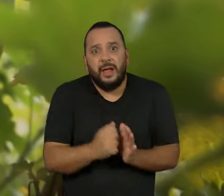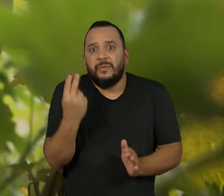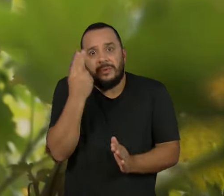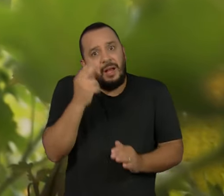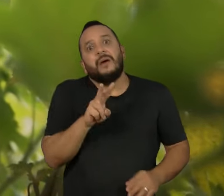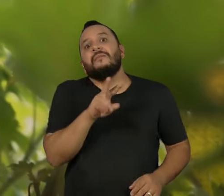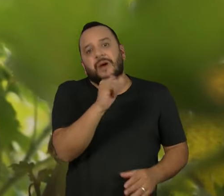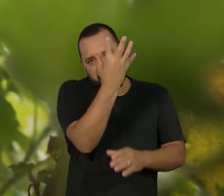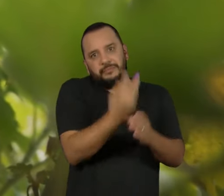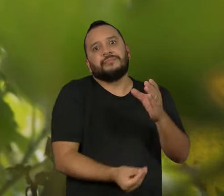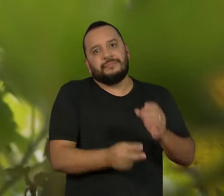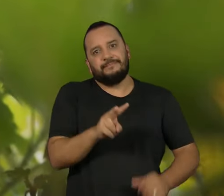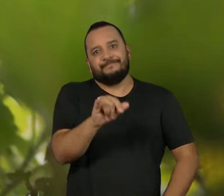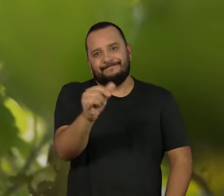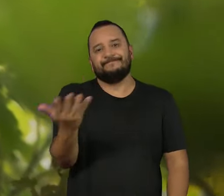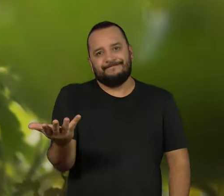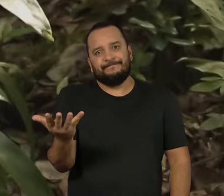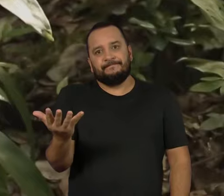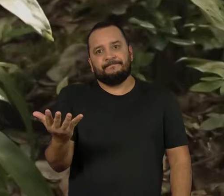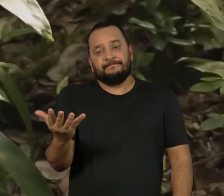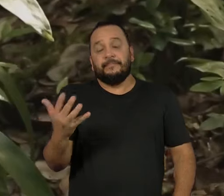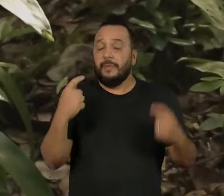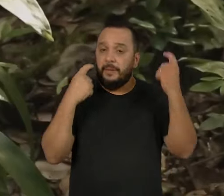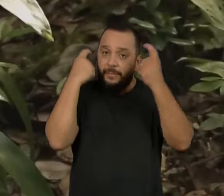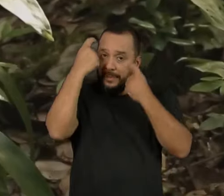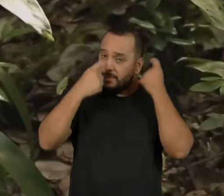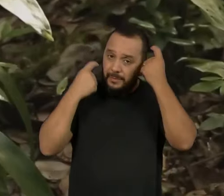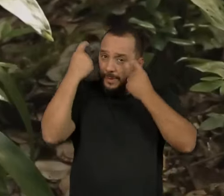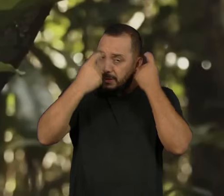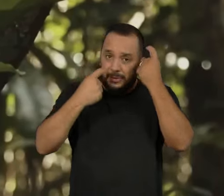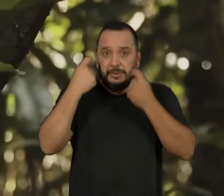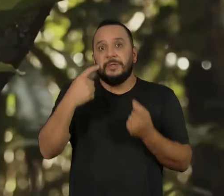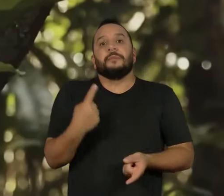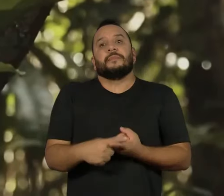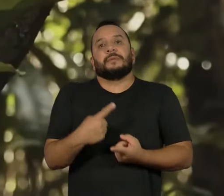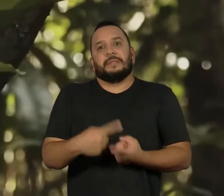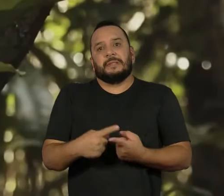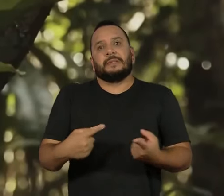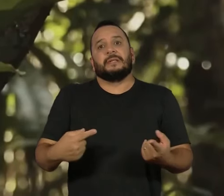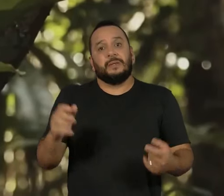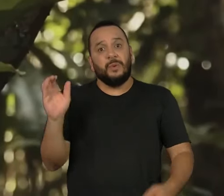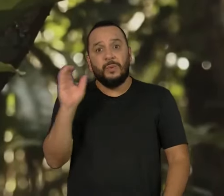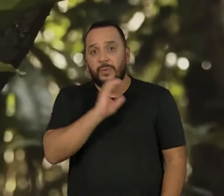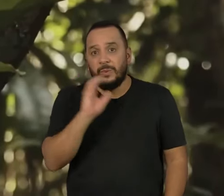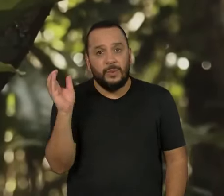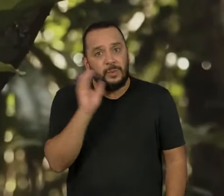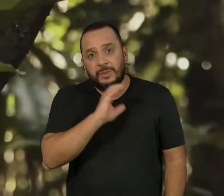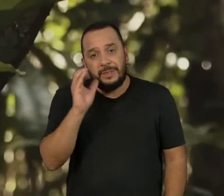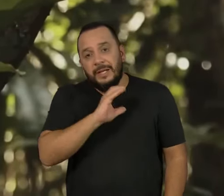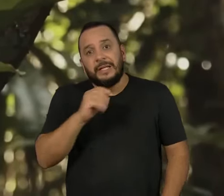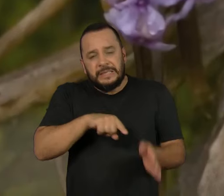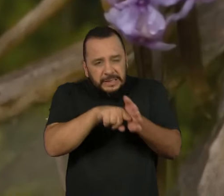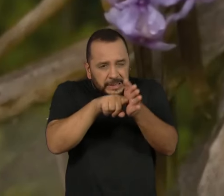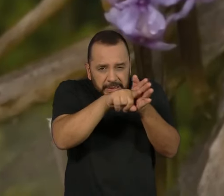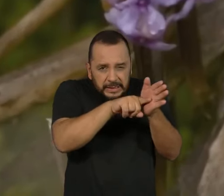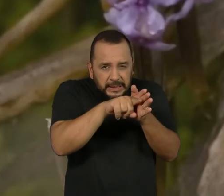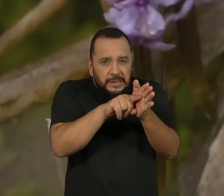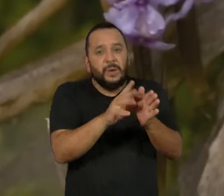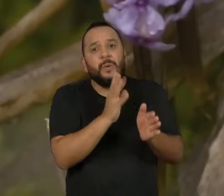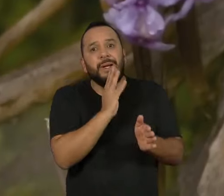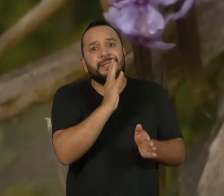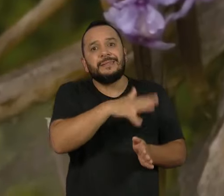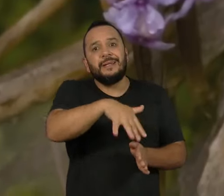ciência. Uma situação preocupante que reafirma a necessidade urgente de conhecer e preservar